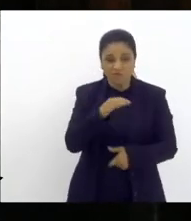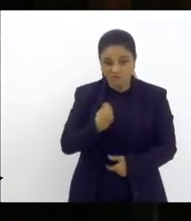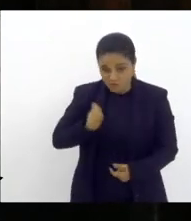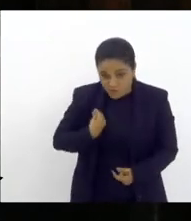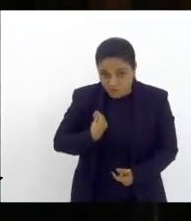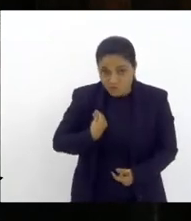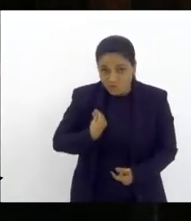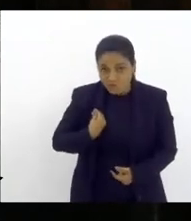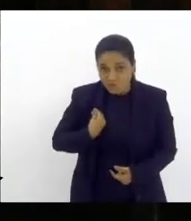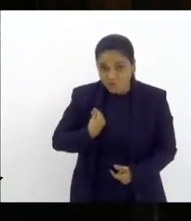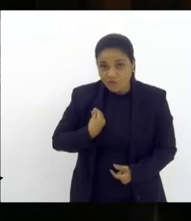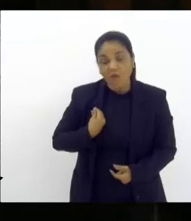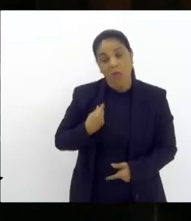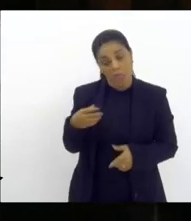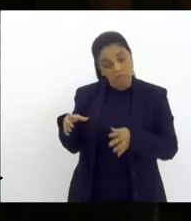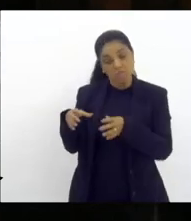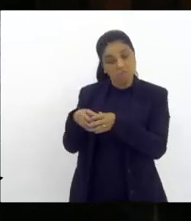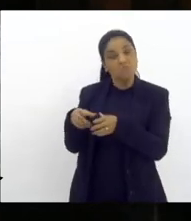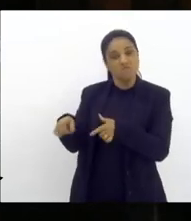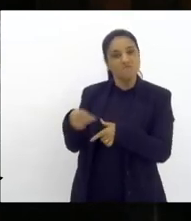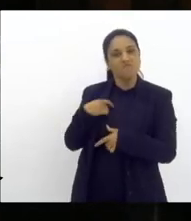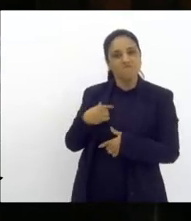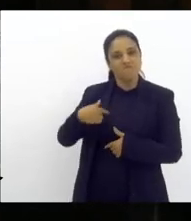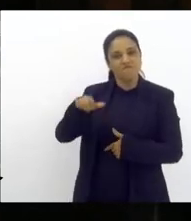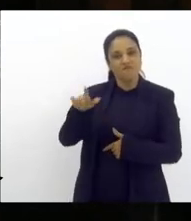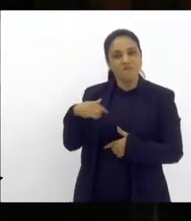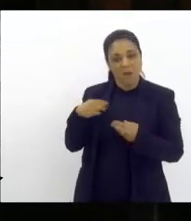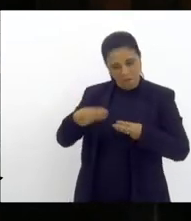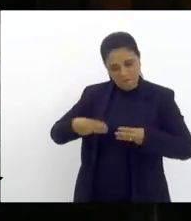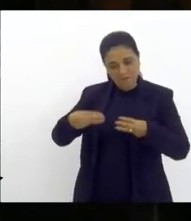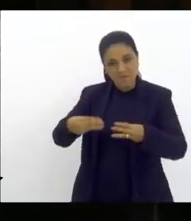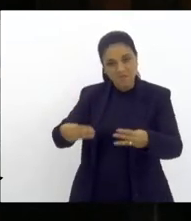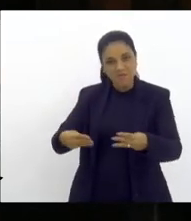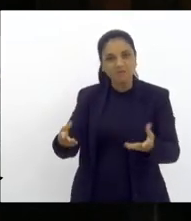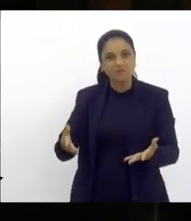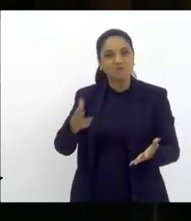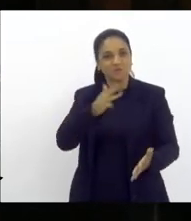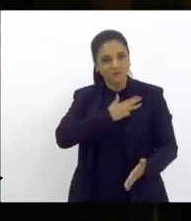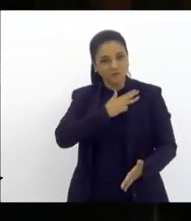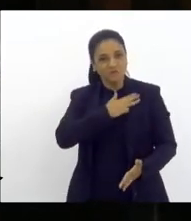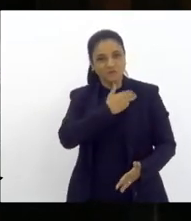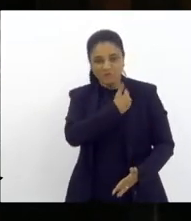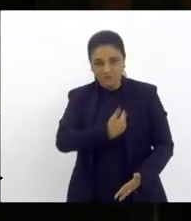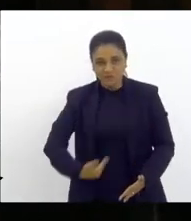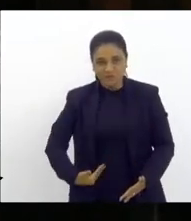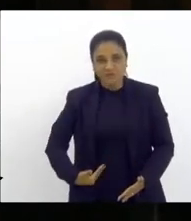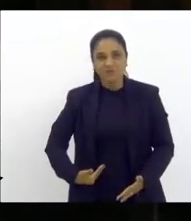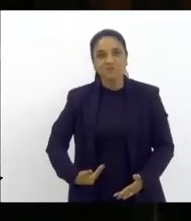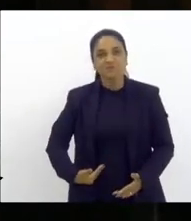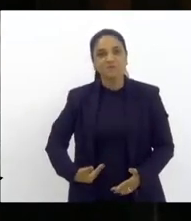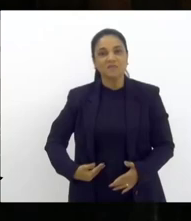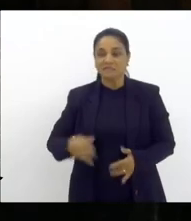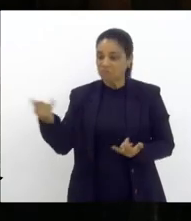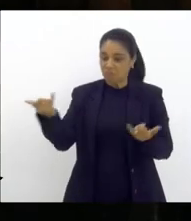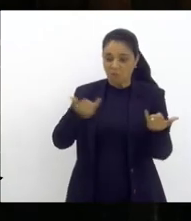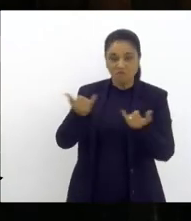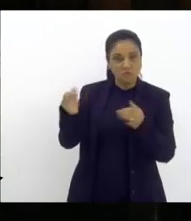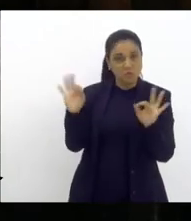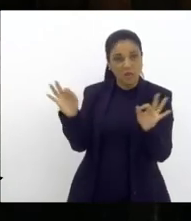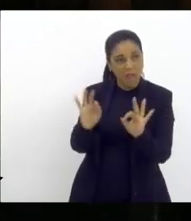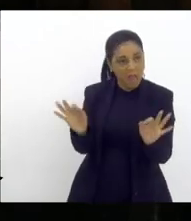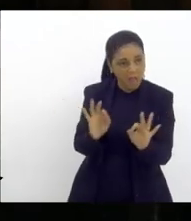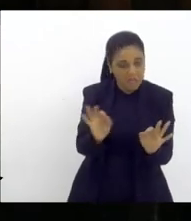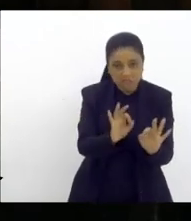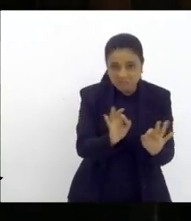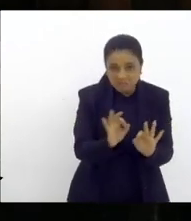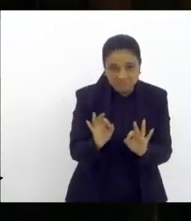mas eles foram que curioso mas o ministro do desgoverno Lula indo na favela sem avisar nada ninguém